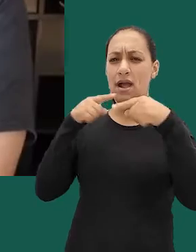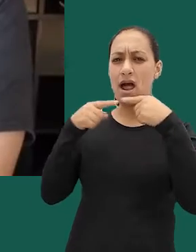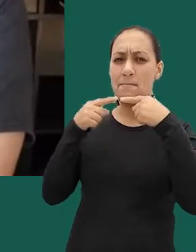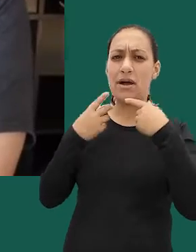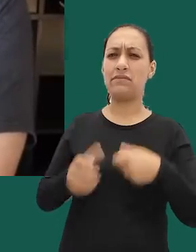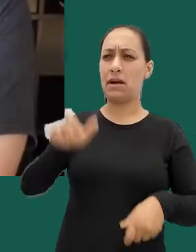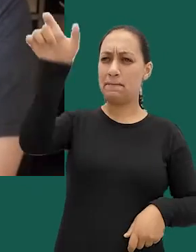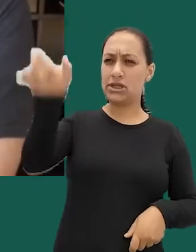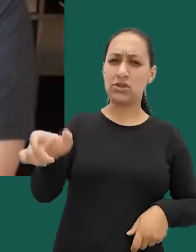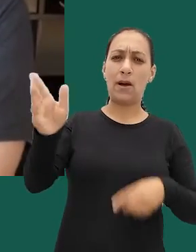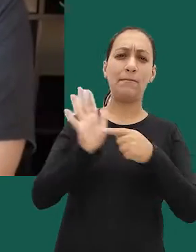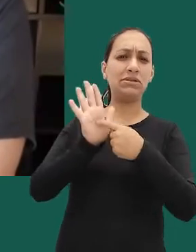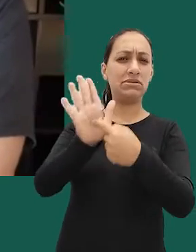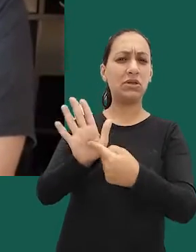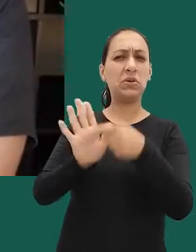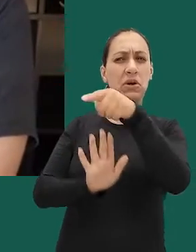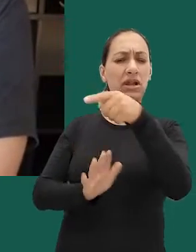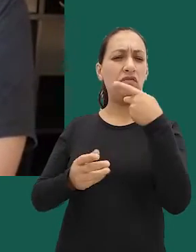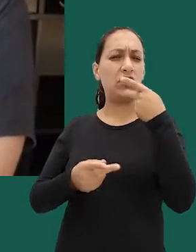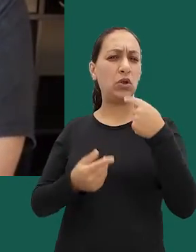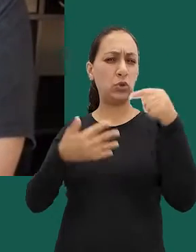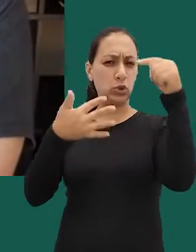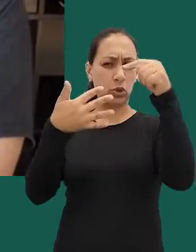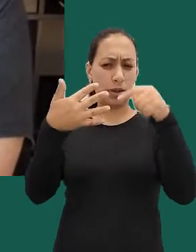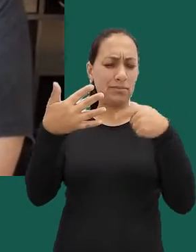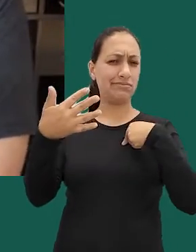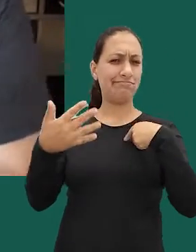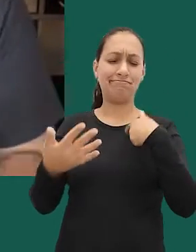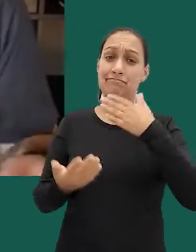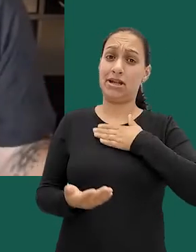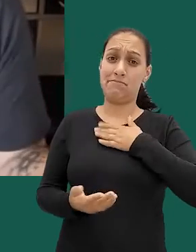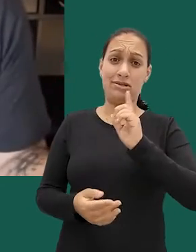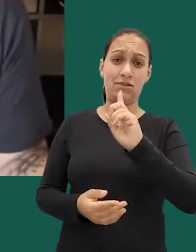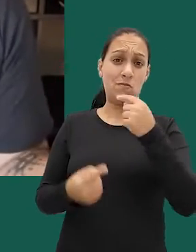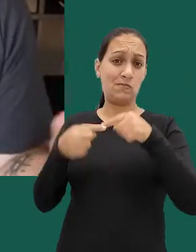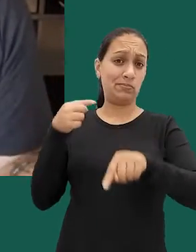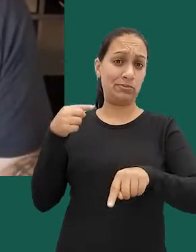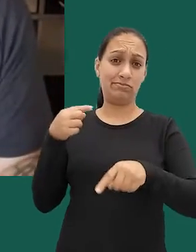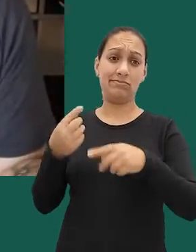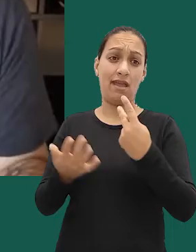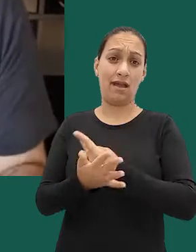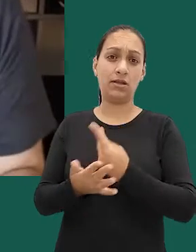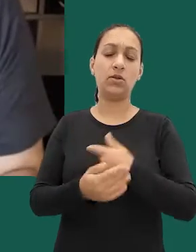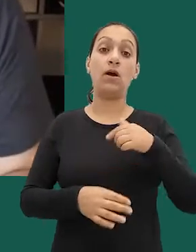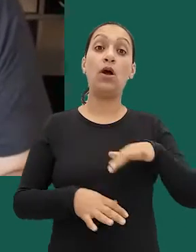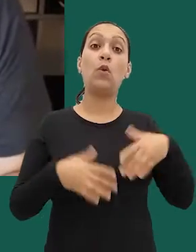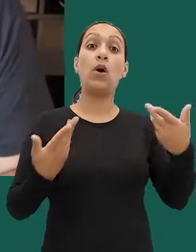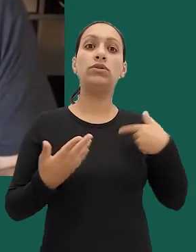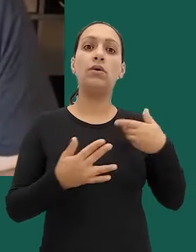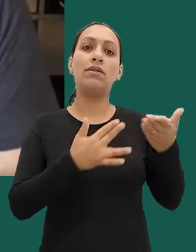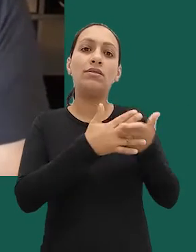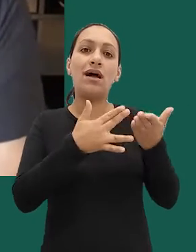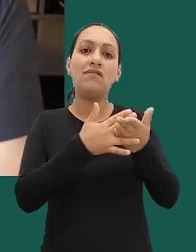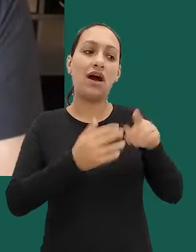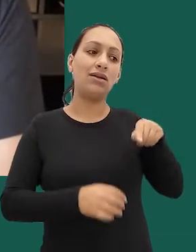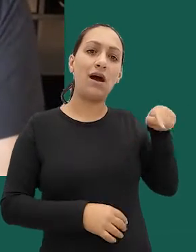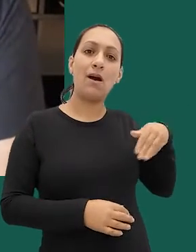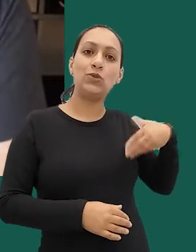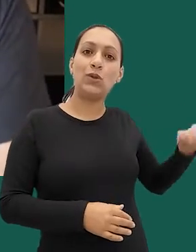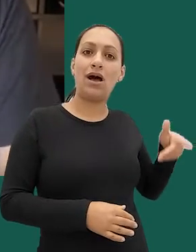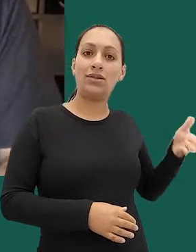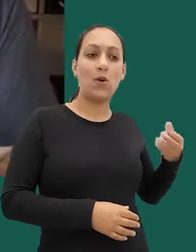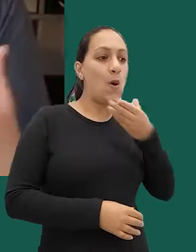estar falando, para mim a opinião estava errada, quando teve o break, o rapaz do meu lado me deu um toque e falou: vi que tu